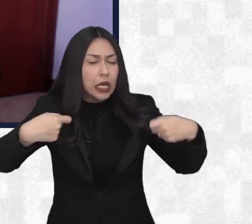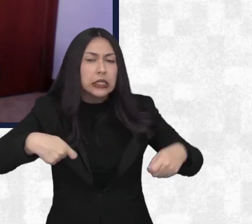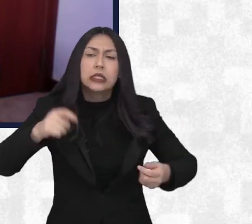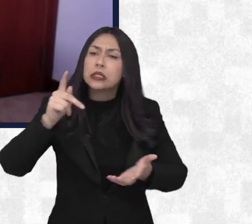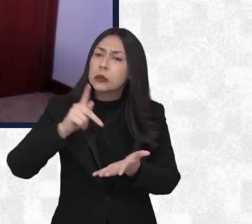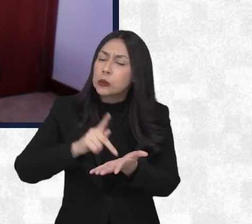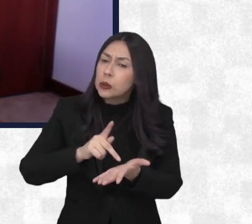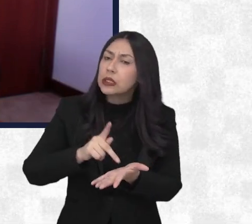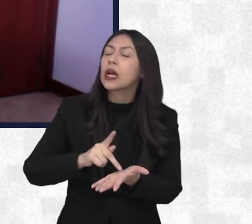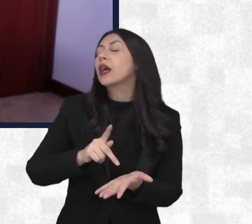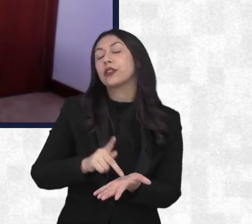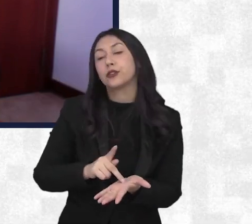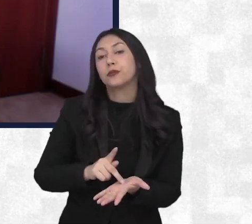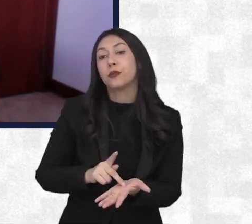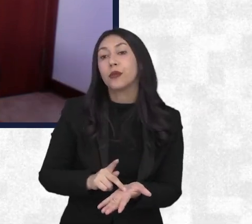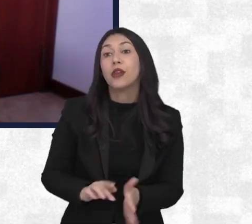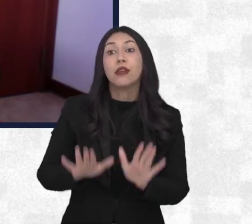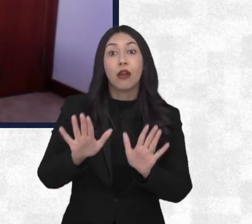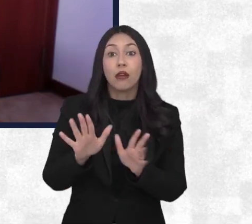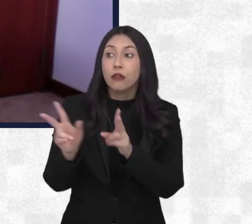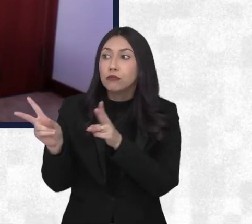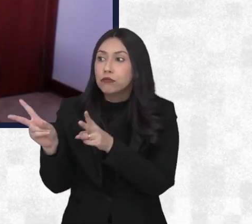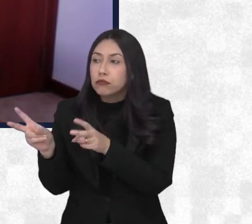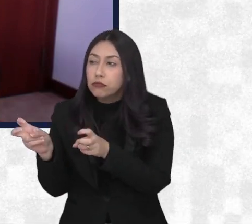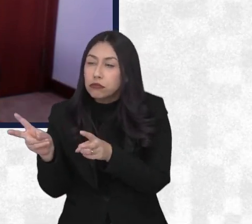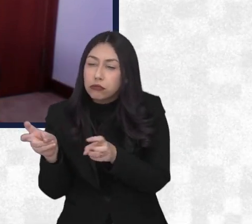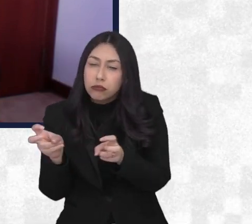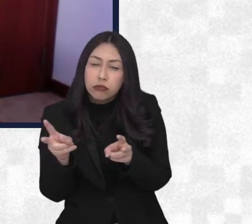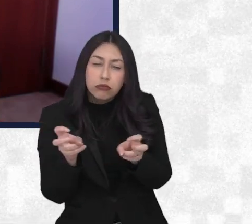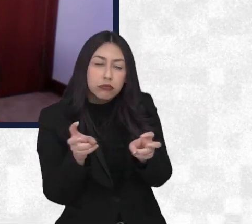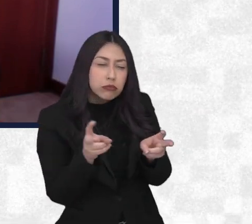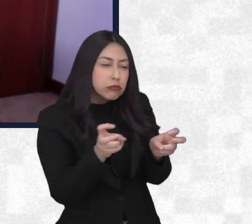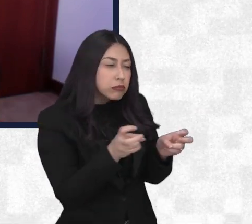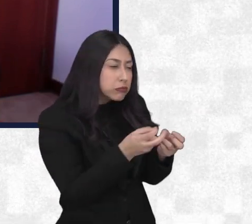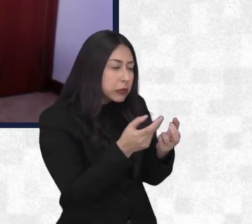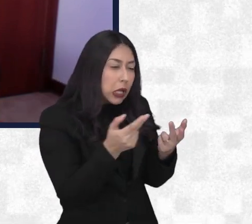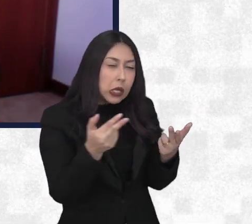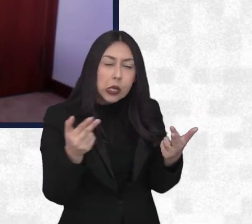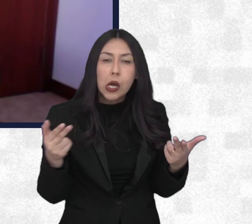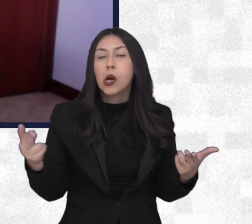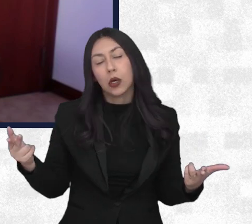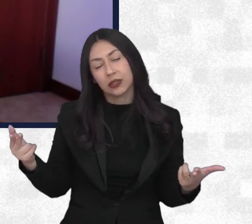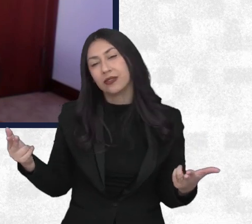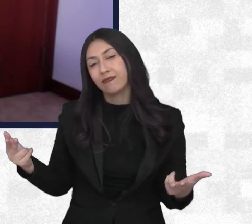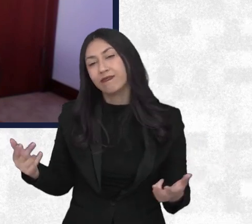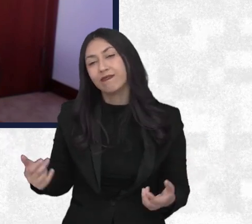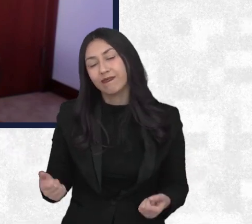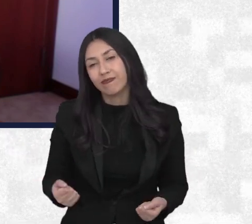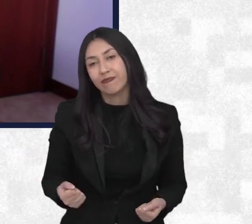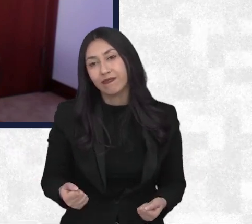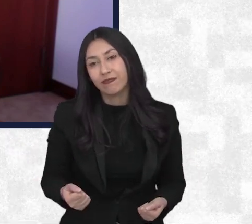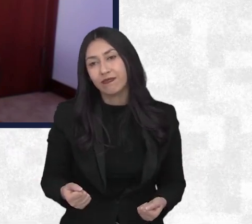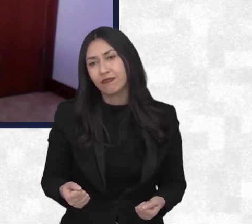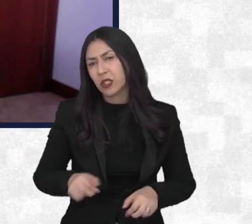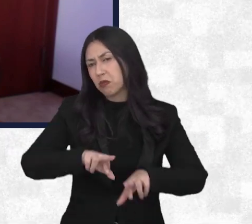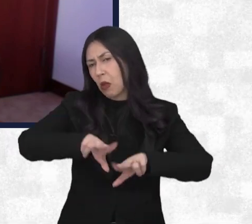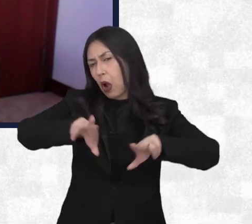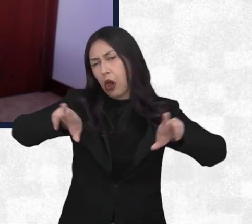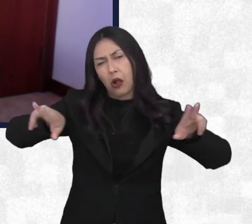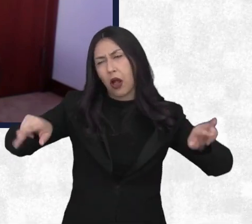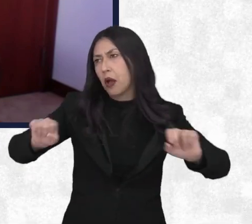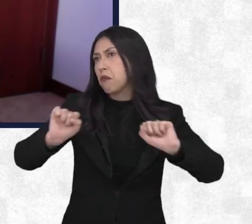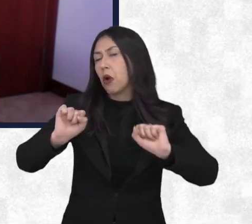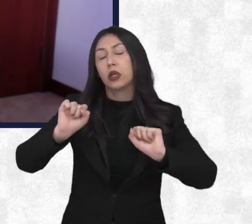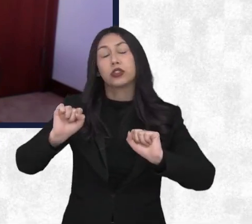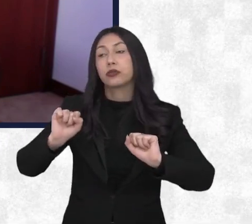precisa e o quanto a gente consegue rastrear aquilo que a gente consome, sabe? Em